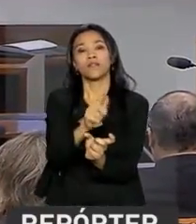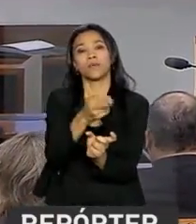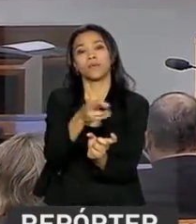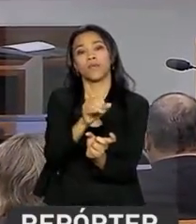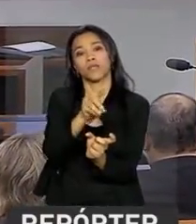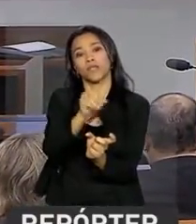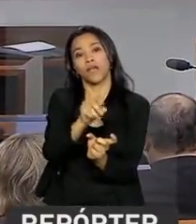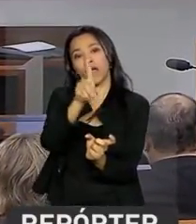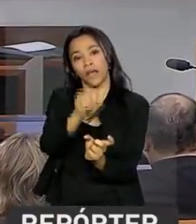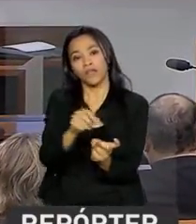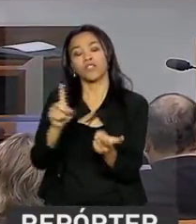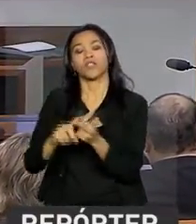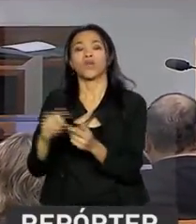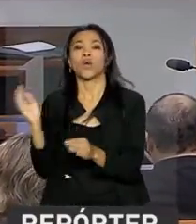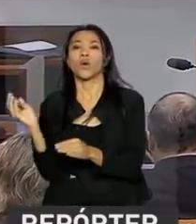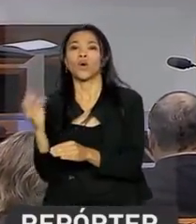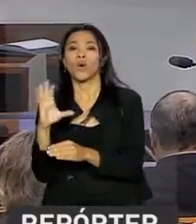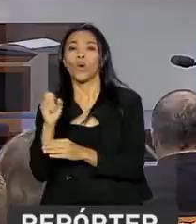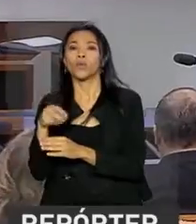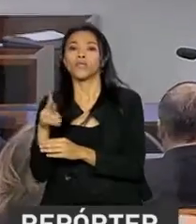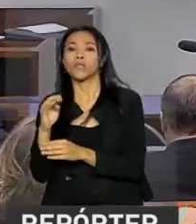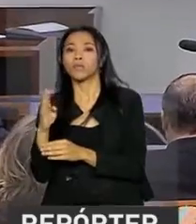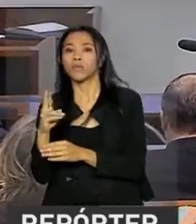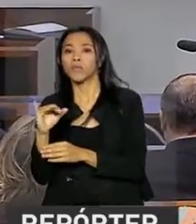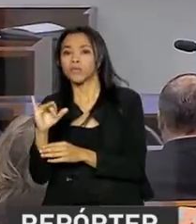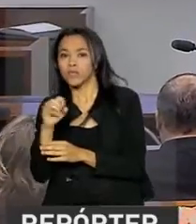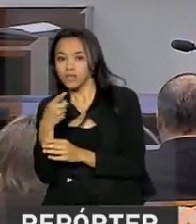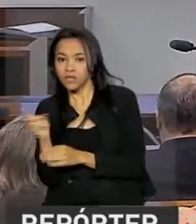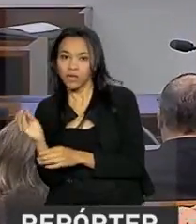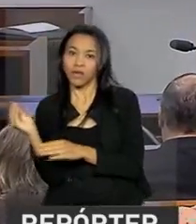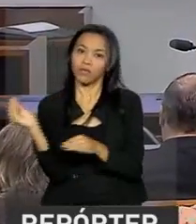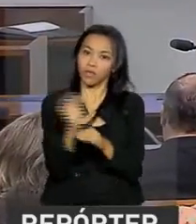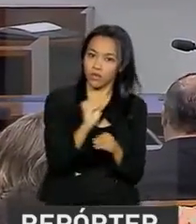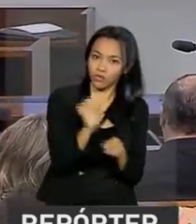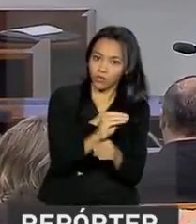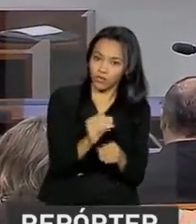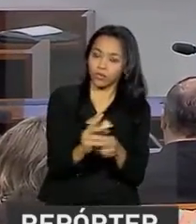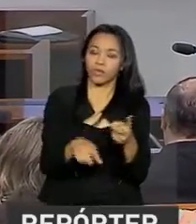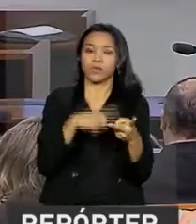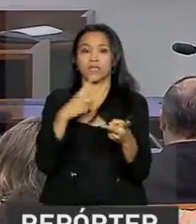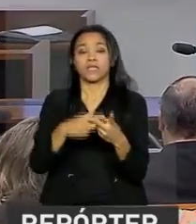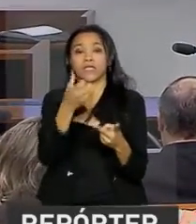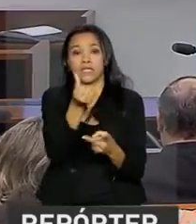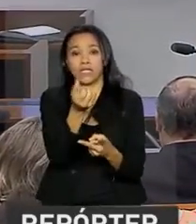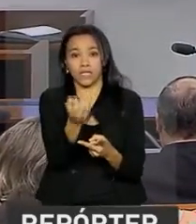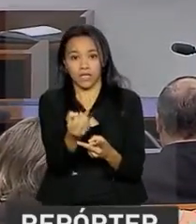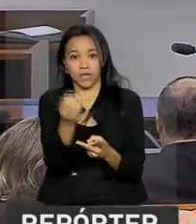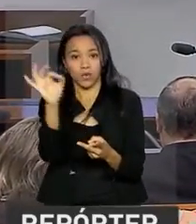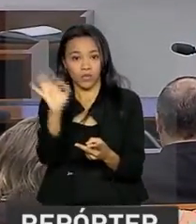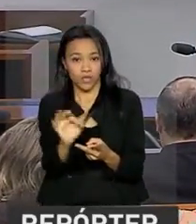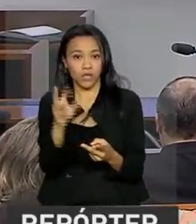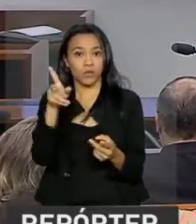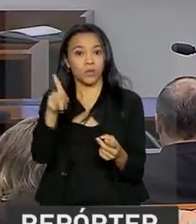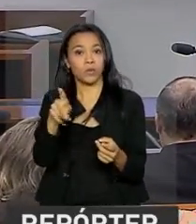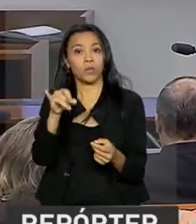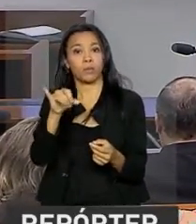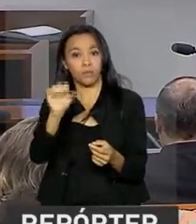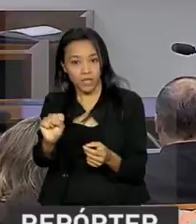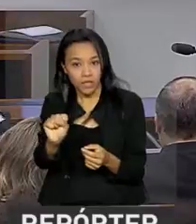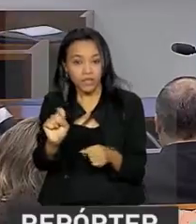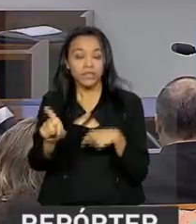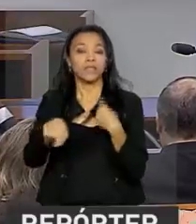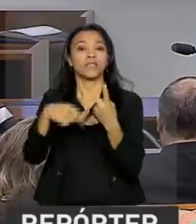social sobre lucro líquido, etc., não é? 60% do PIS-PASEP, essas questões